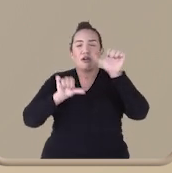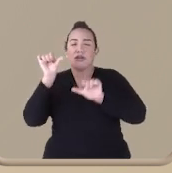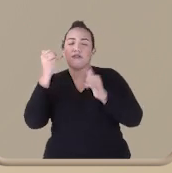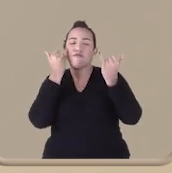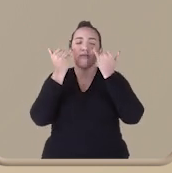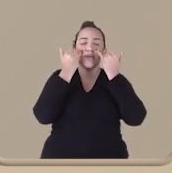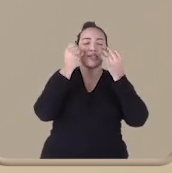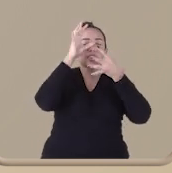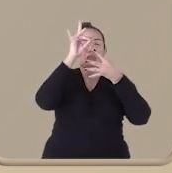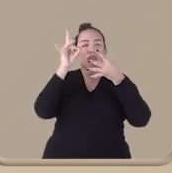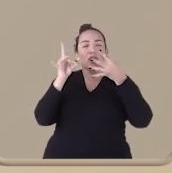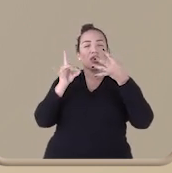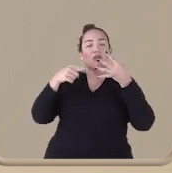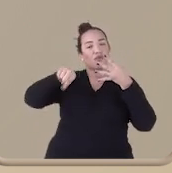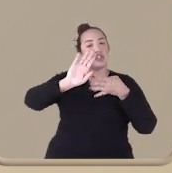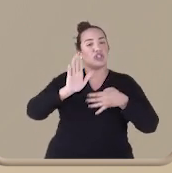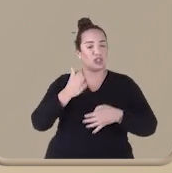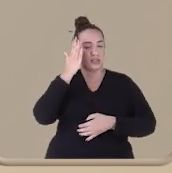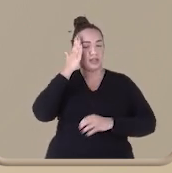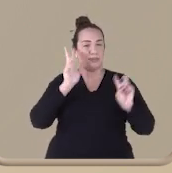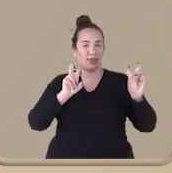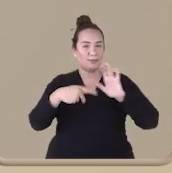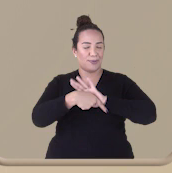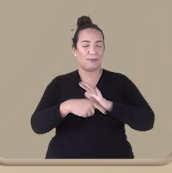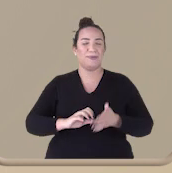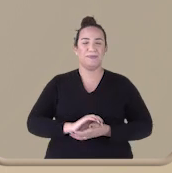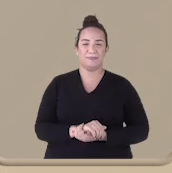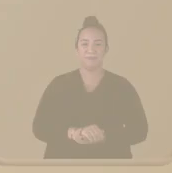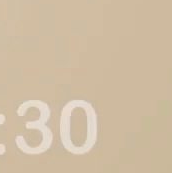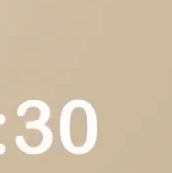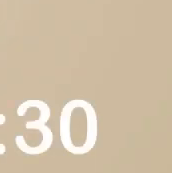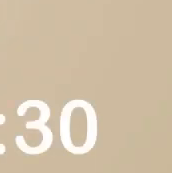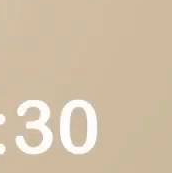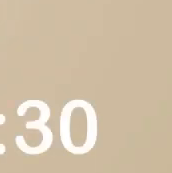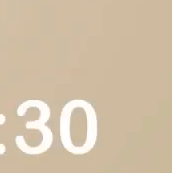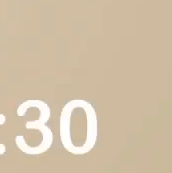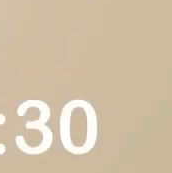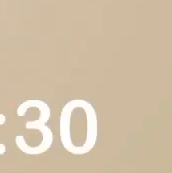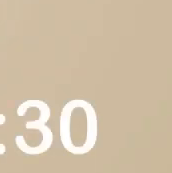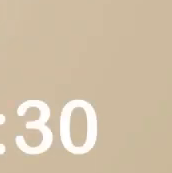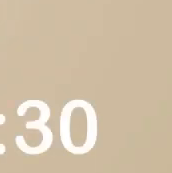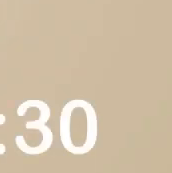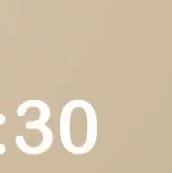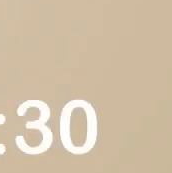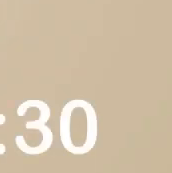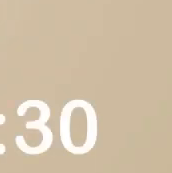o texto e analise com todas as informações que você já recebeu sobre o assunto.